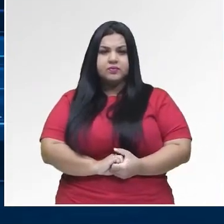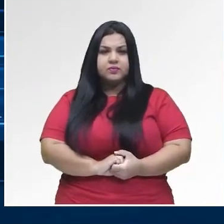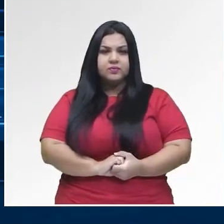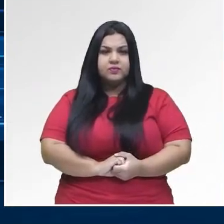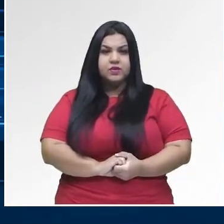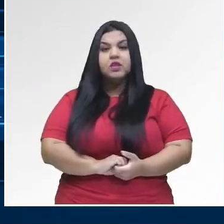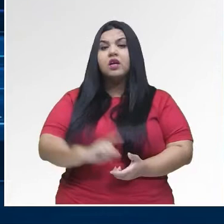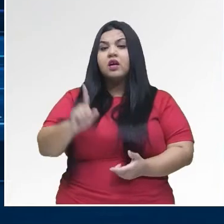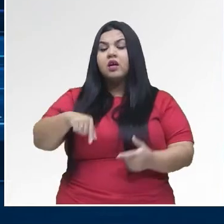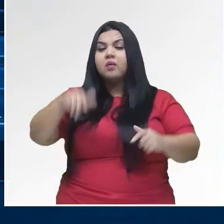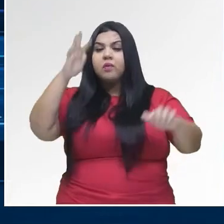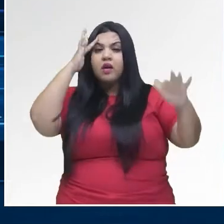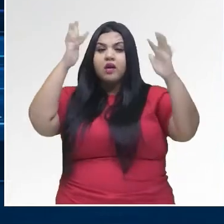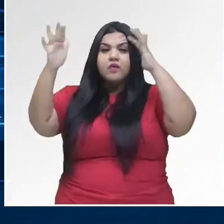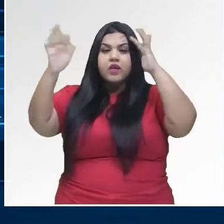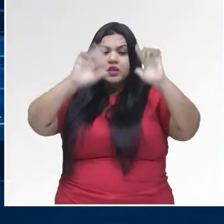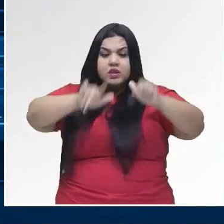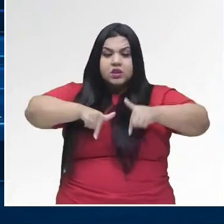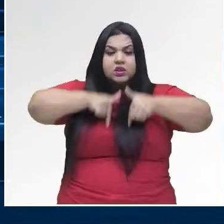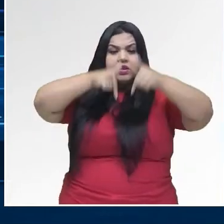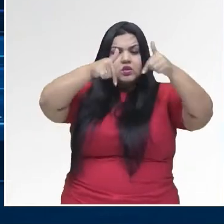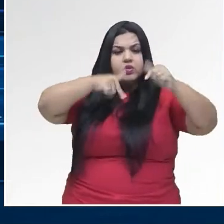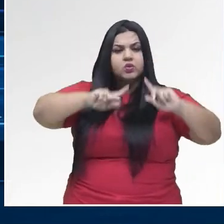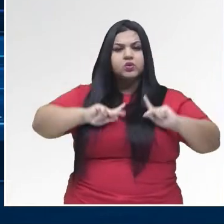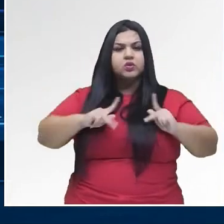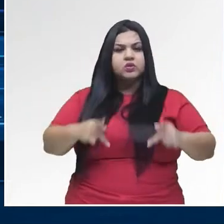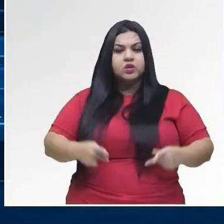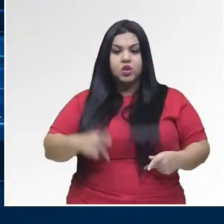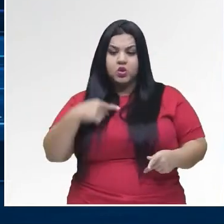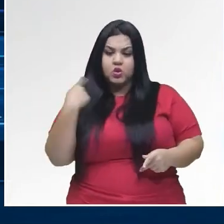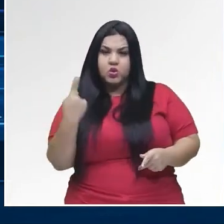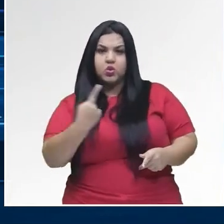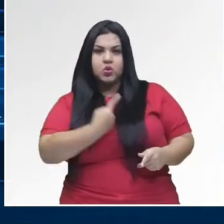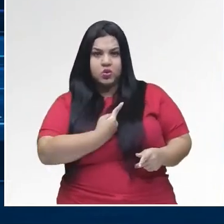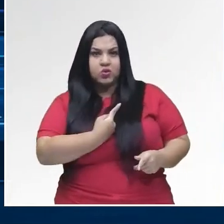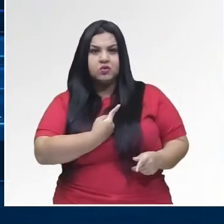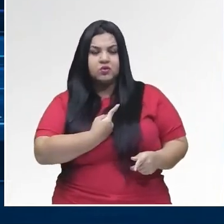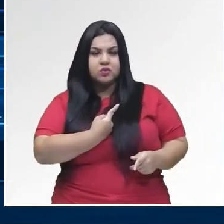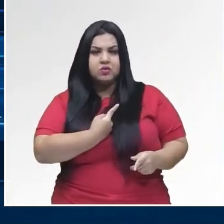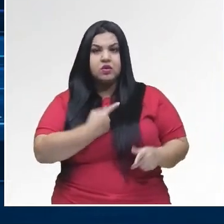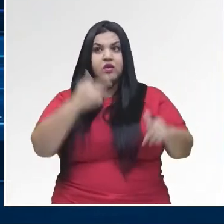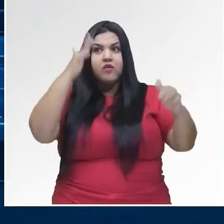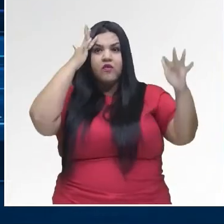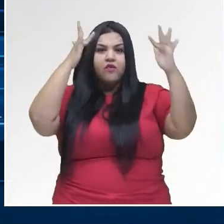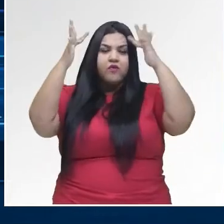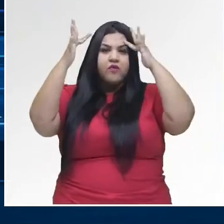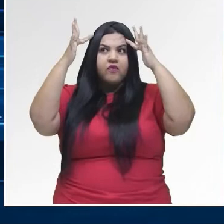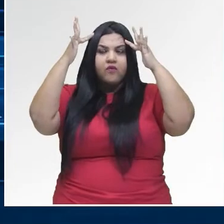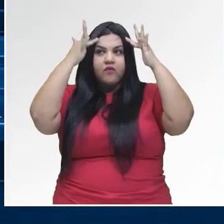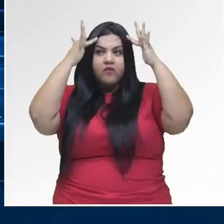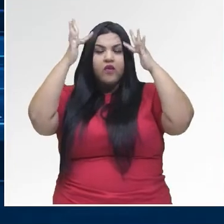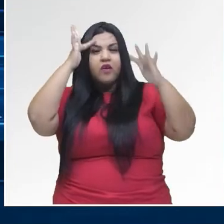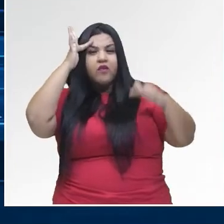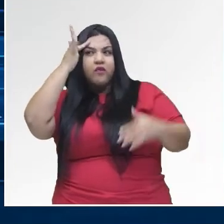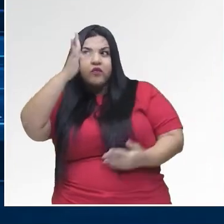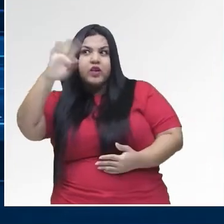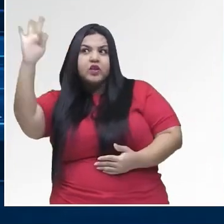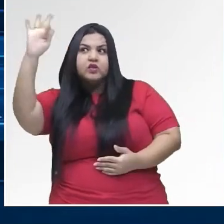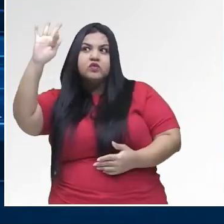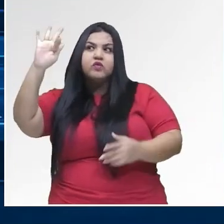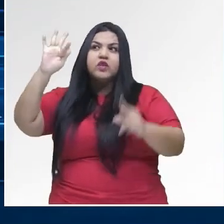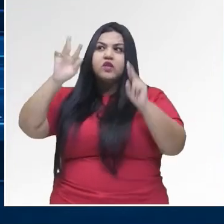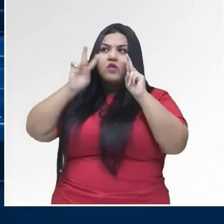É uma reflexão sobre as ações humanas, sobre as nossas ações. A filosofia vai fazer essa reflexão, olhando para